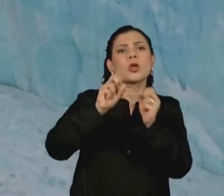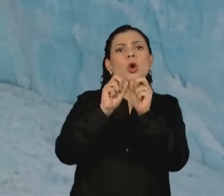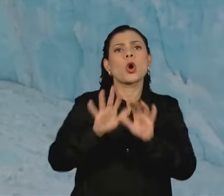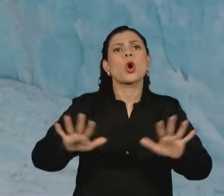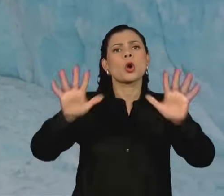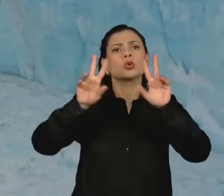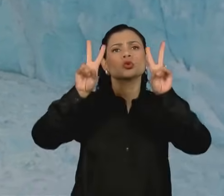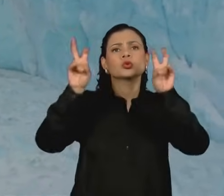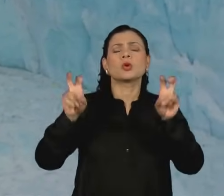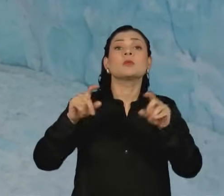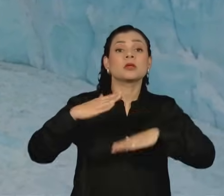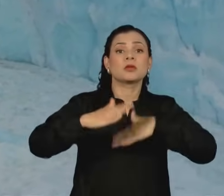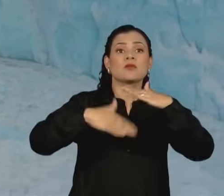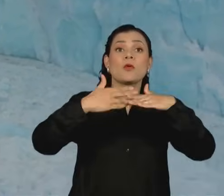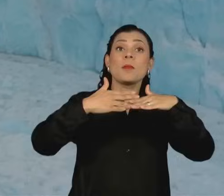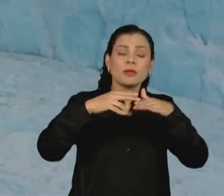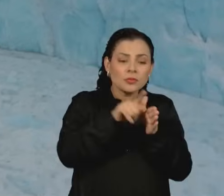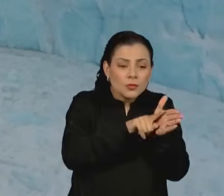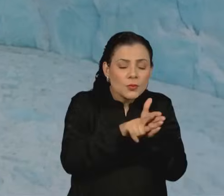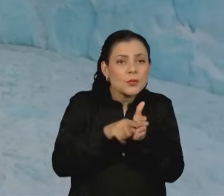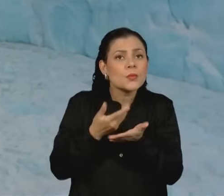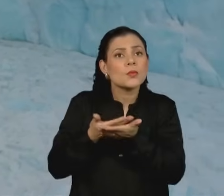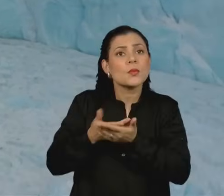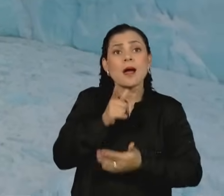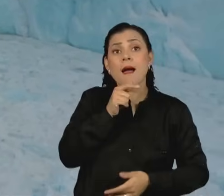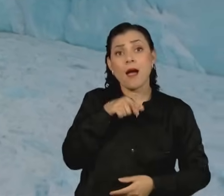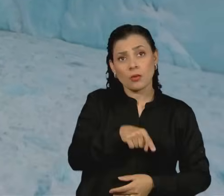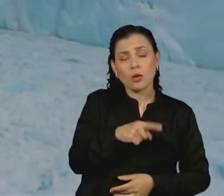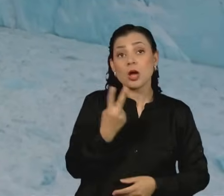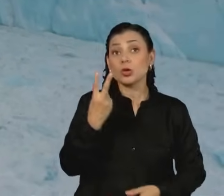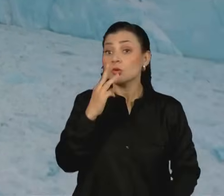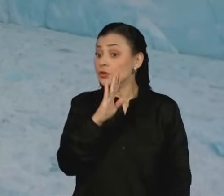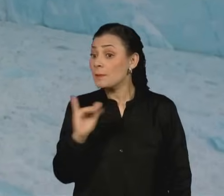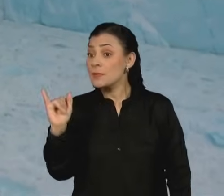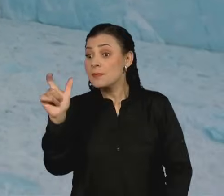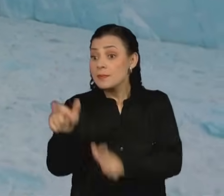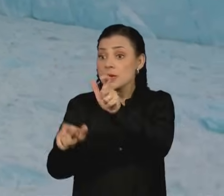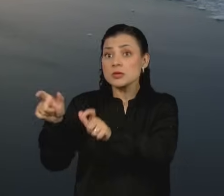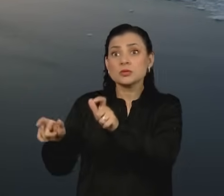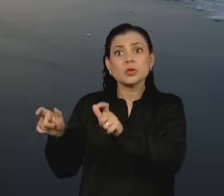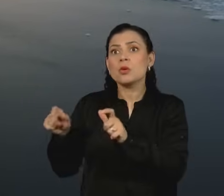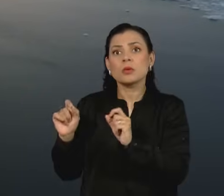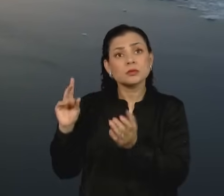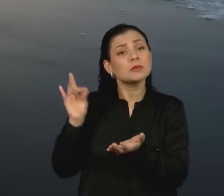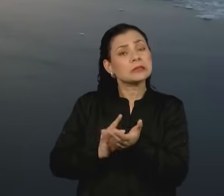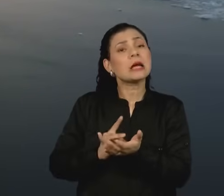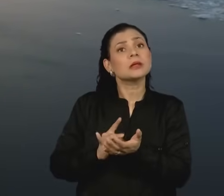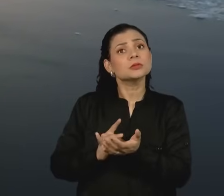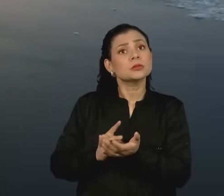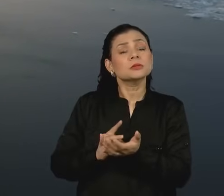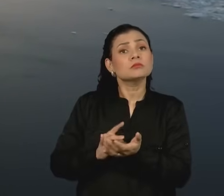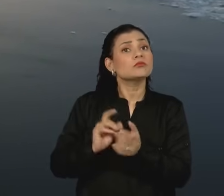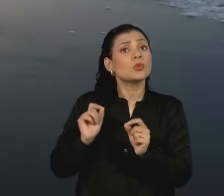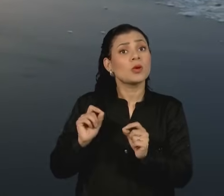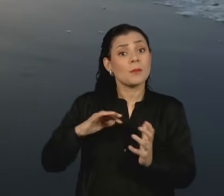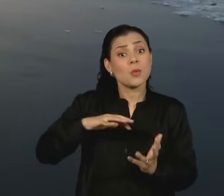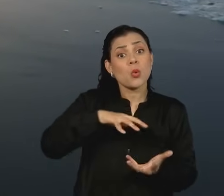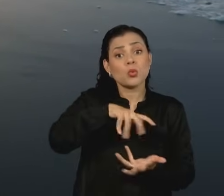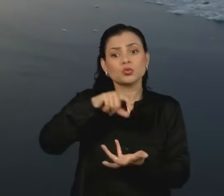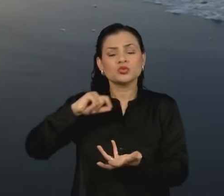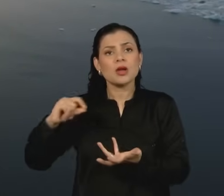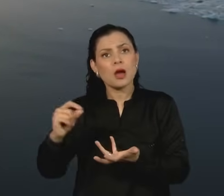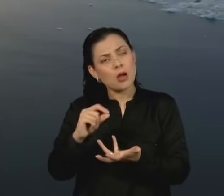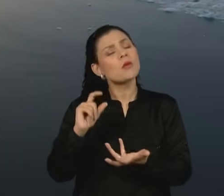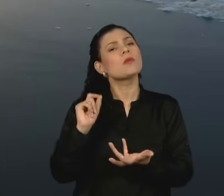sobre desenvolvimento da água, quase 2 bilhões de pessoas, ou seja, 1/4 da população mundial, dependem